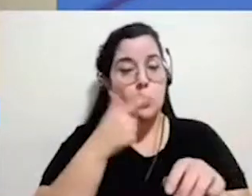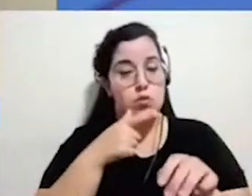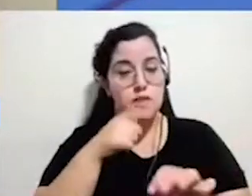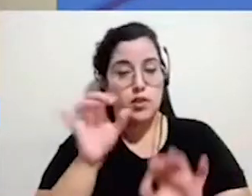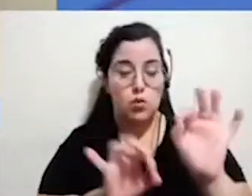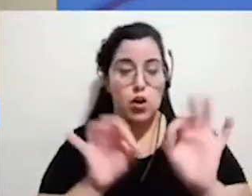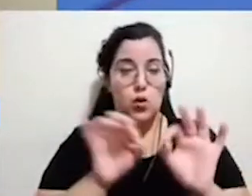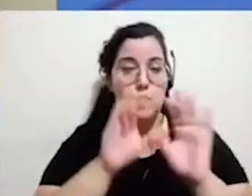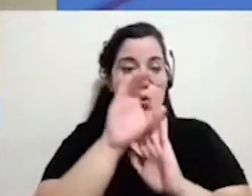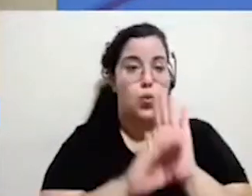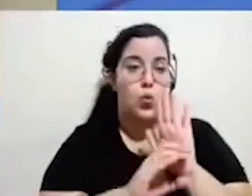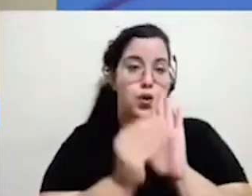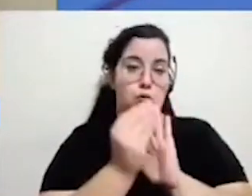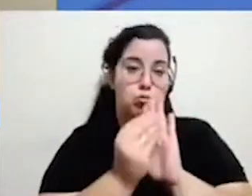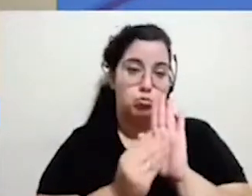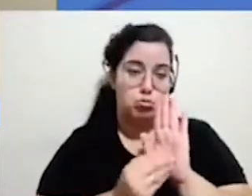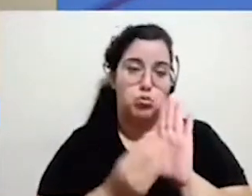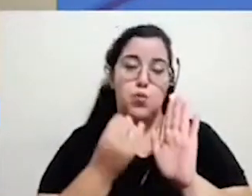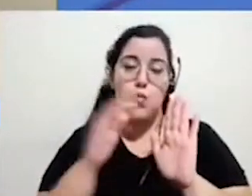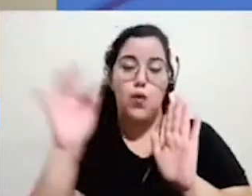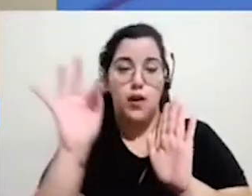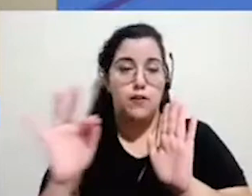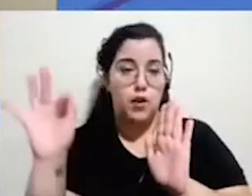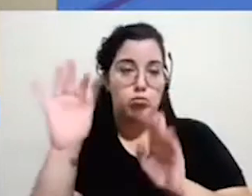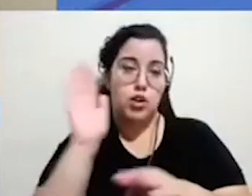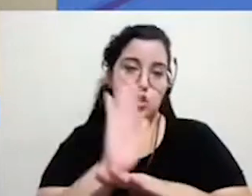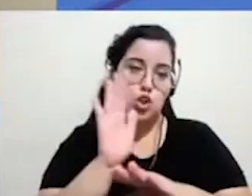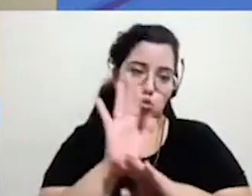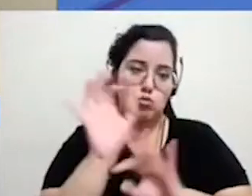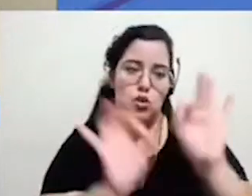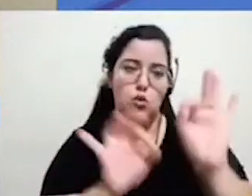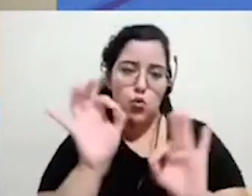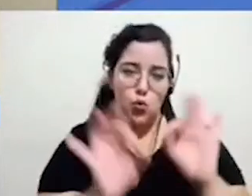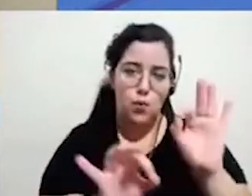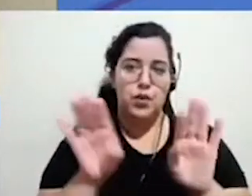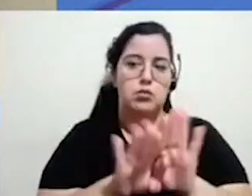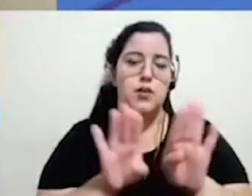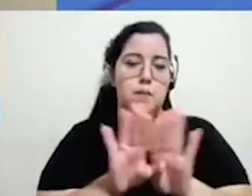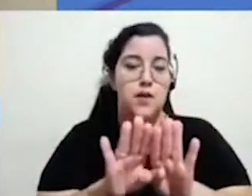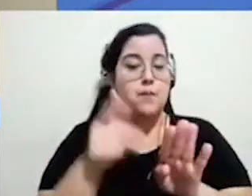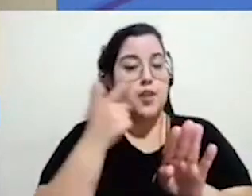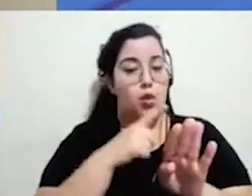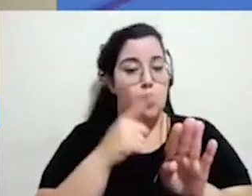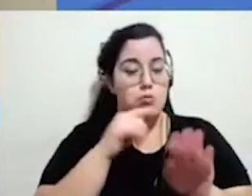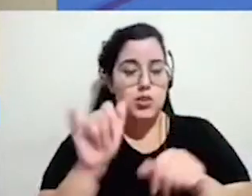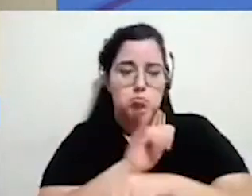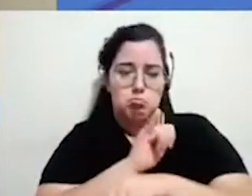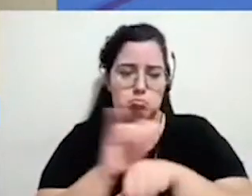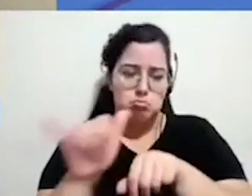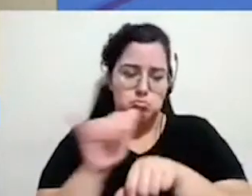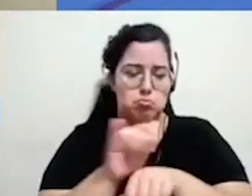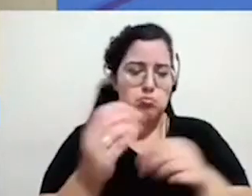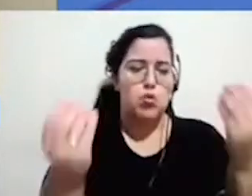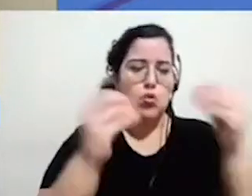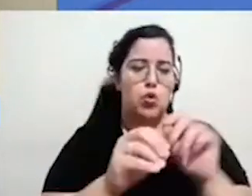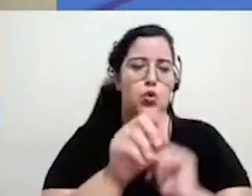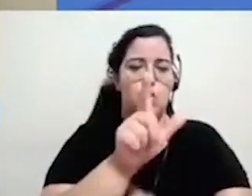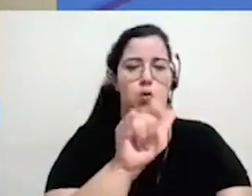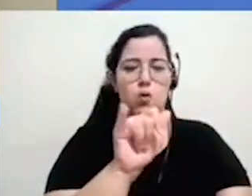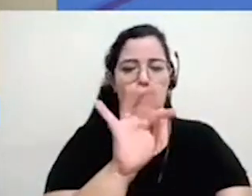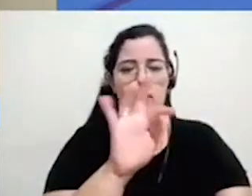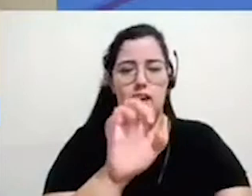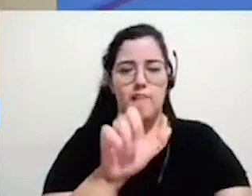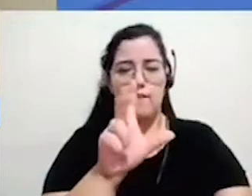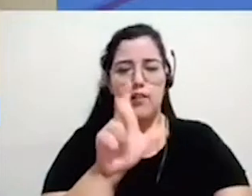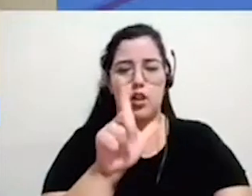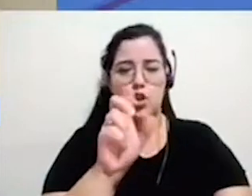E a universidade dando o tom de como que esses currículos devem ser organizados para que tenham o que você falou do lifelong learning, ou seja, que